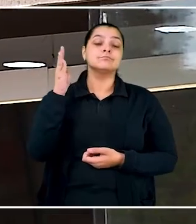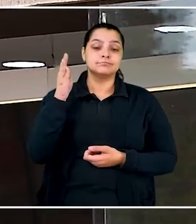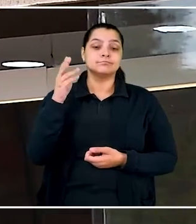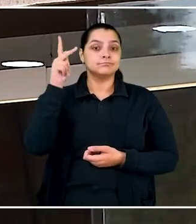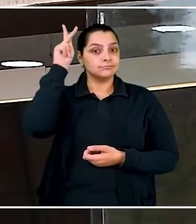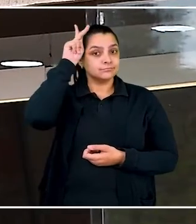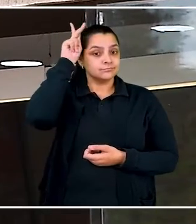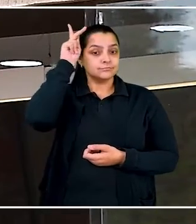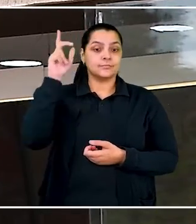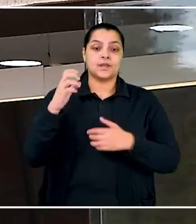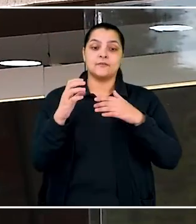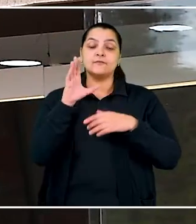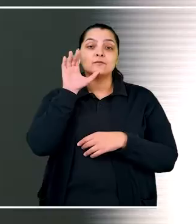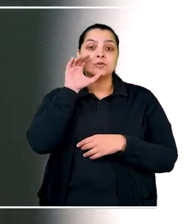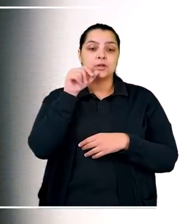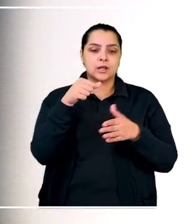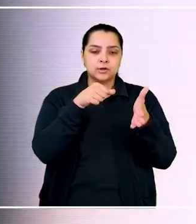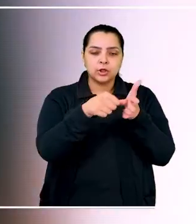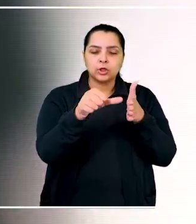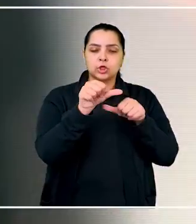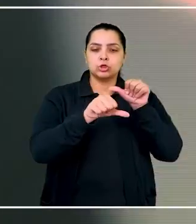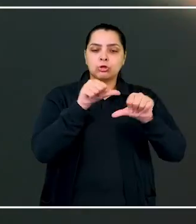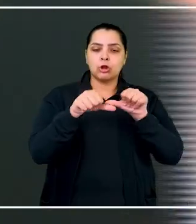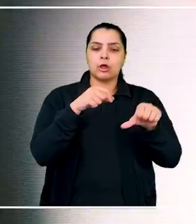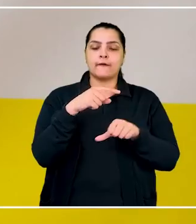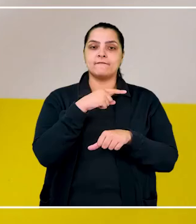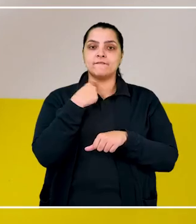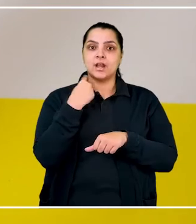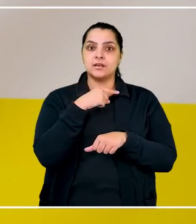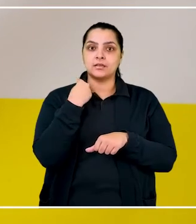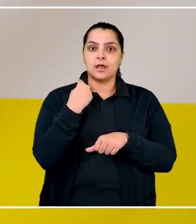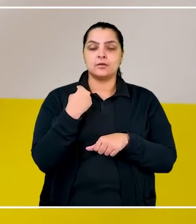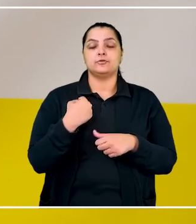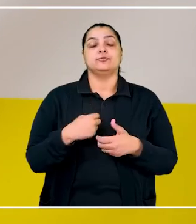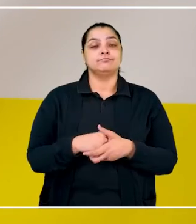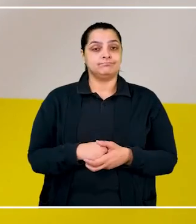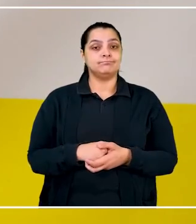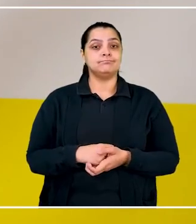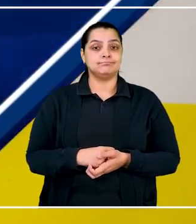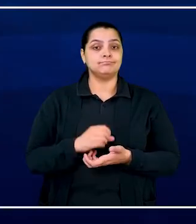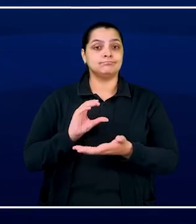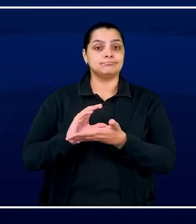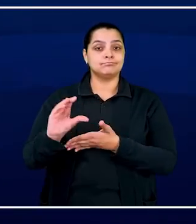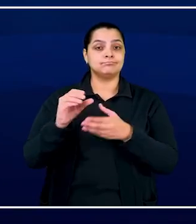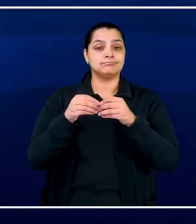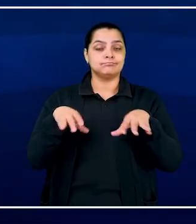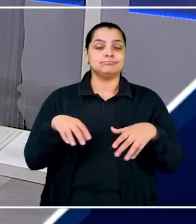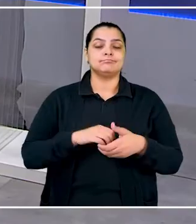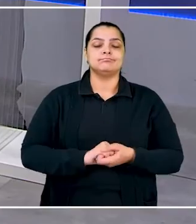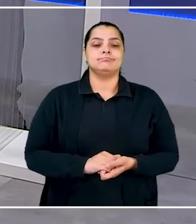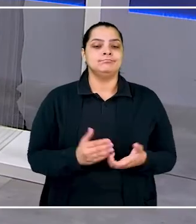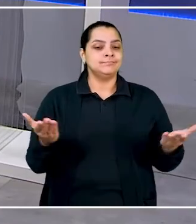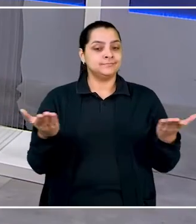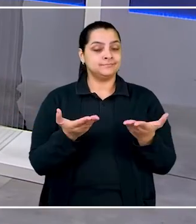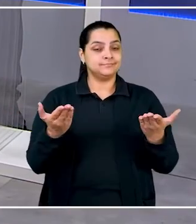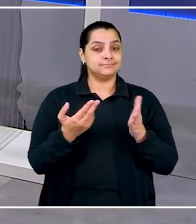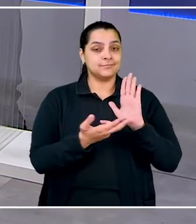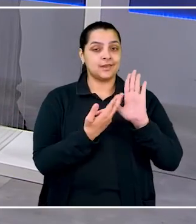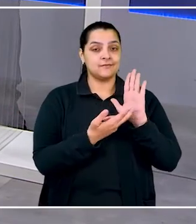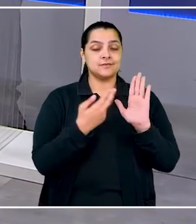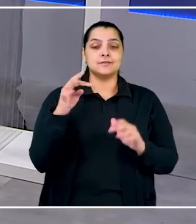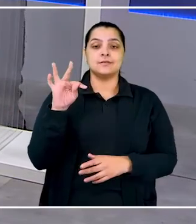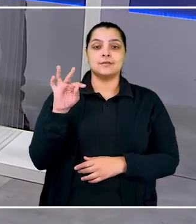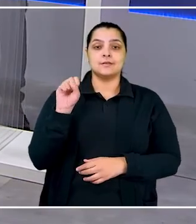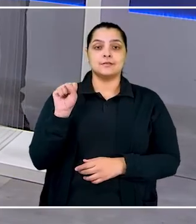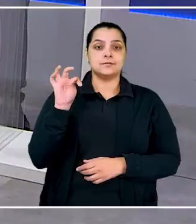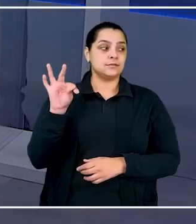ter de indenizar empregado orientado a trocar etiquetas de validade de produtos vencidos. Tudo isso agora no